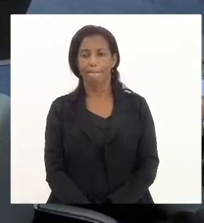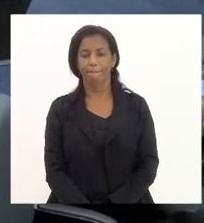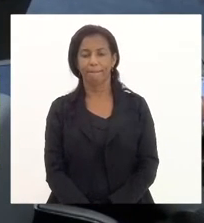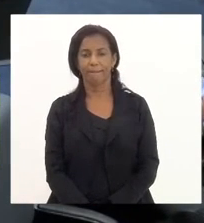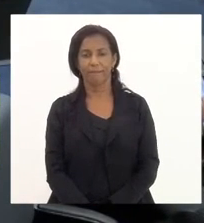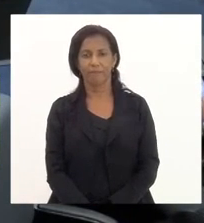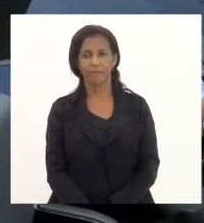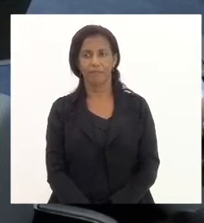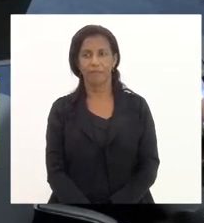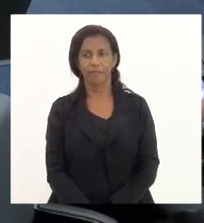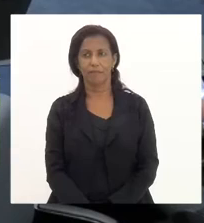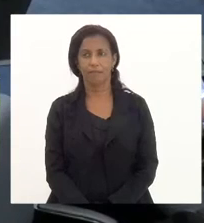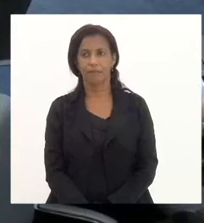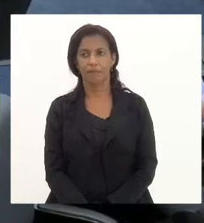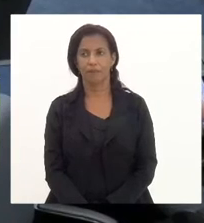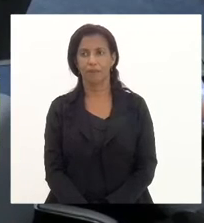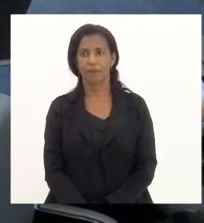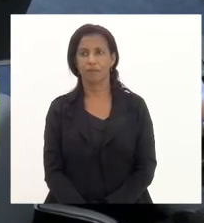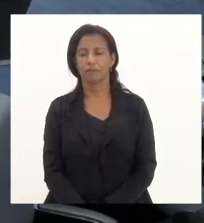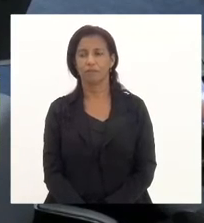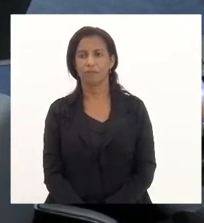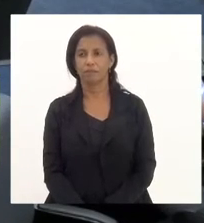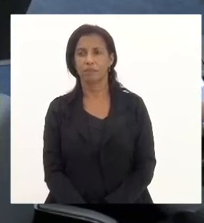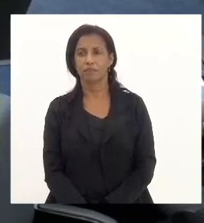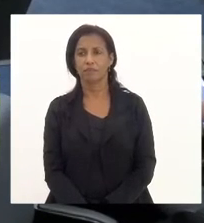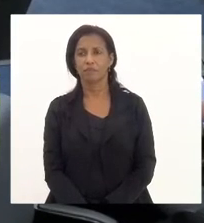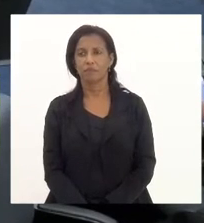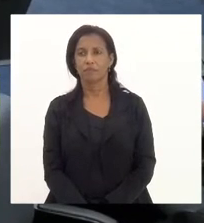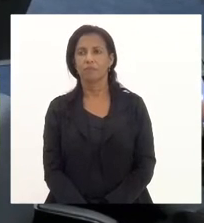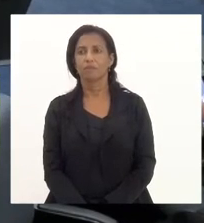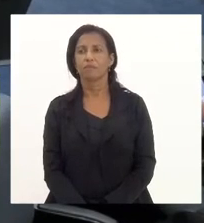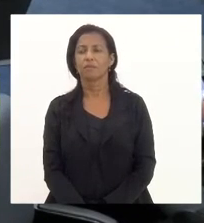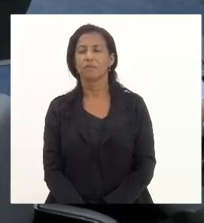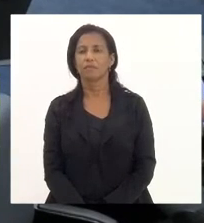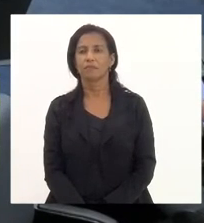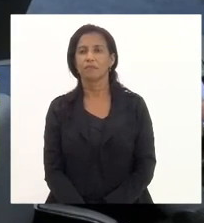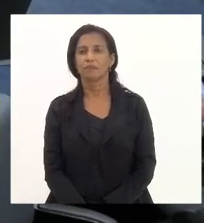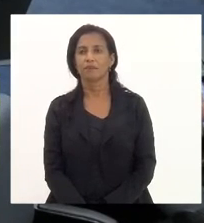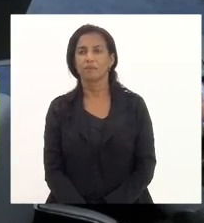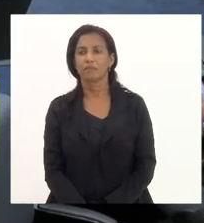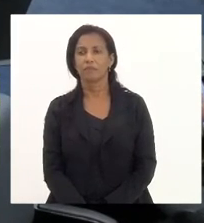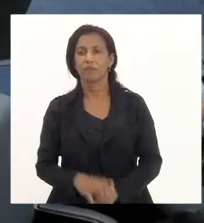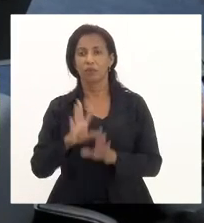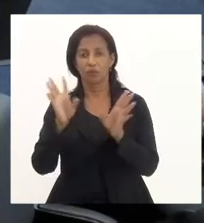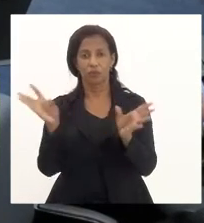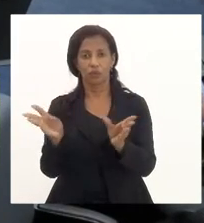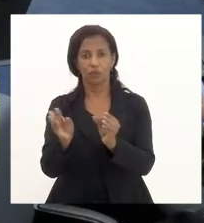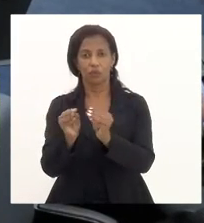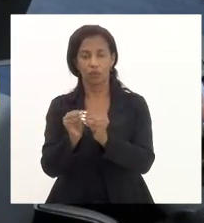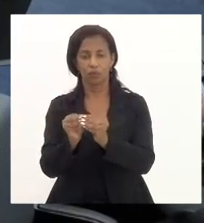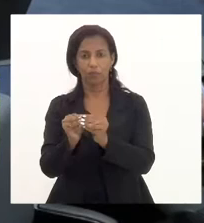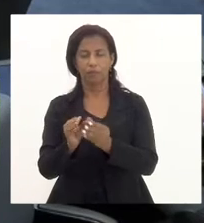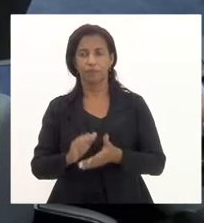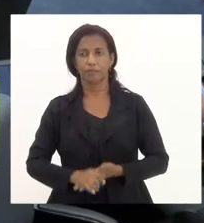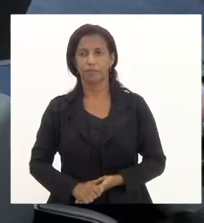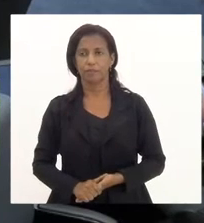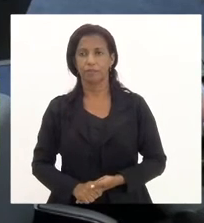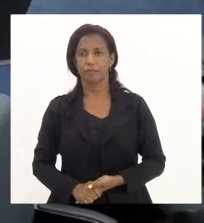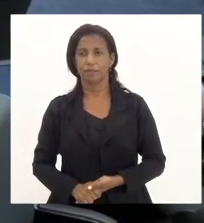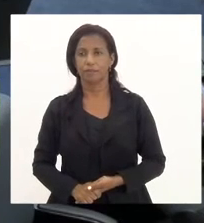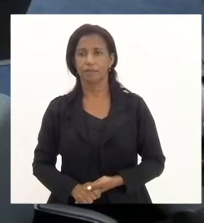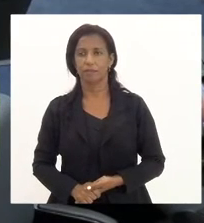e obrigado oferecidos ao Deputado mais uma vez pela oportunidade fazer o da palavra vou completar nos comprimentos